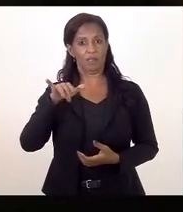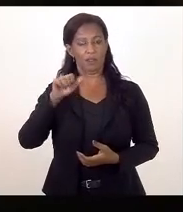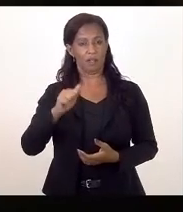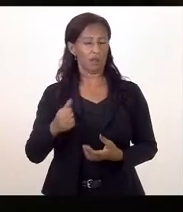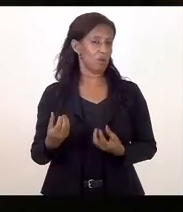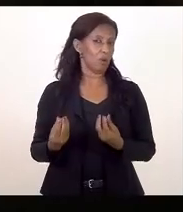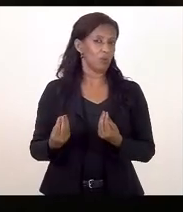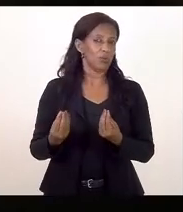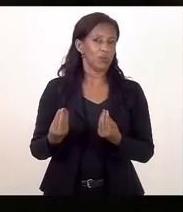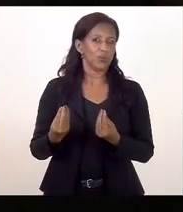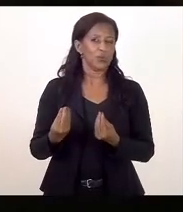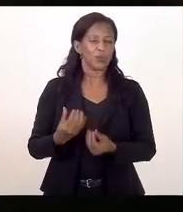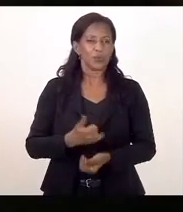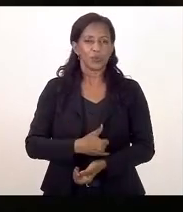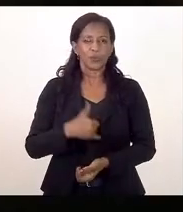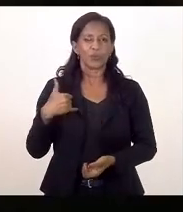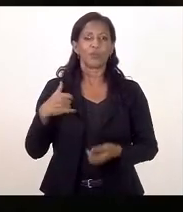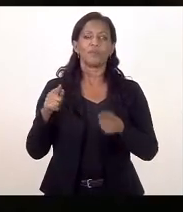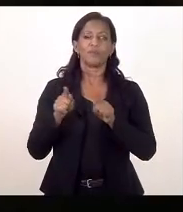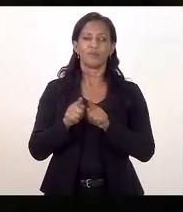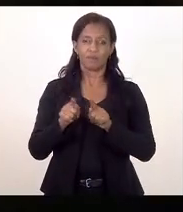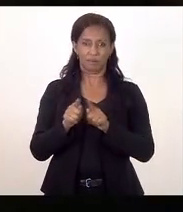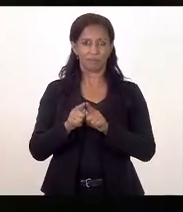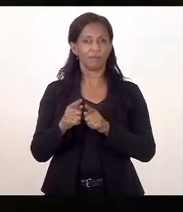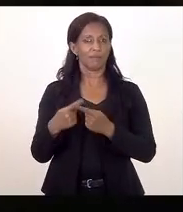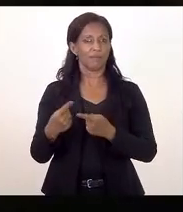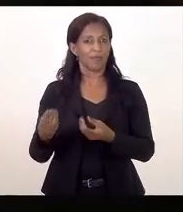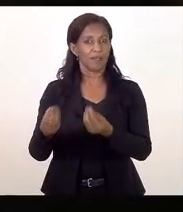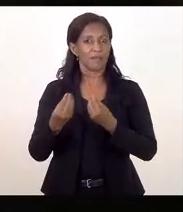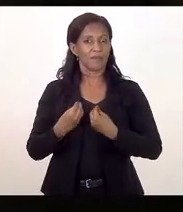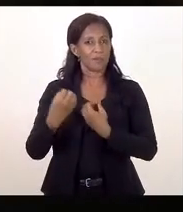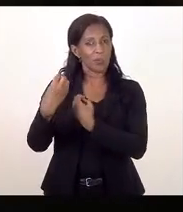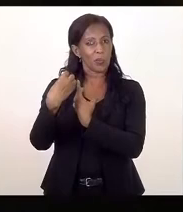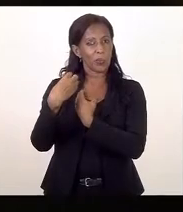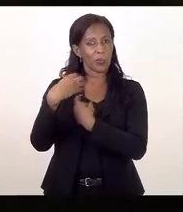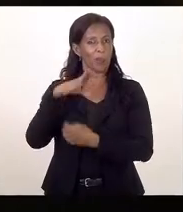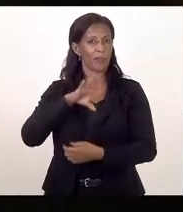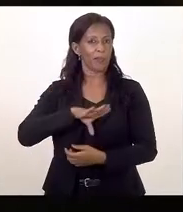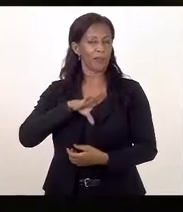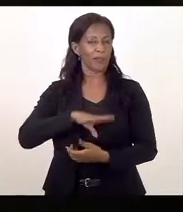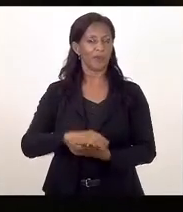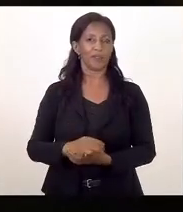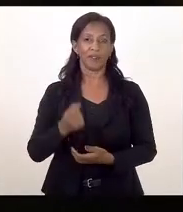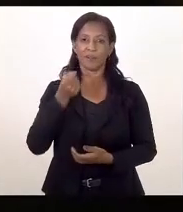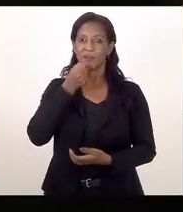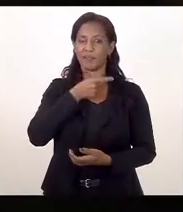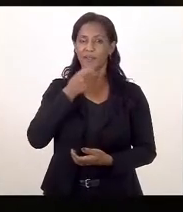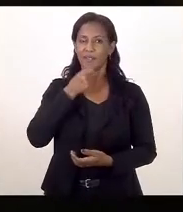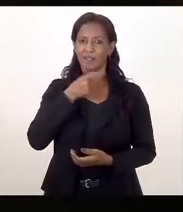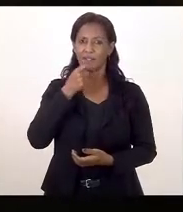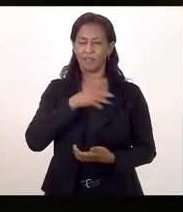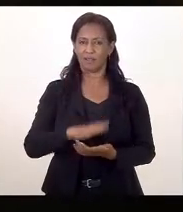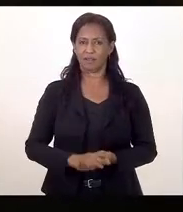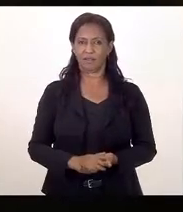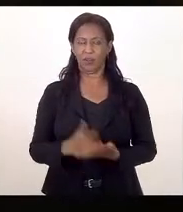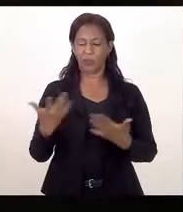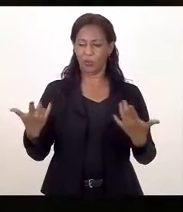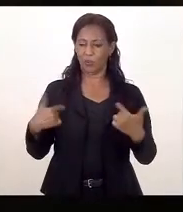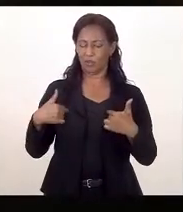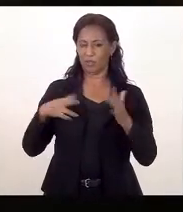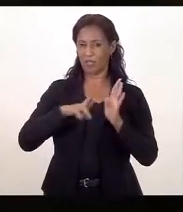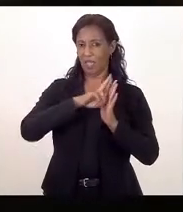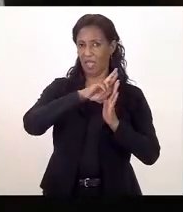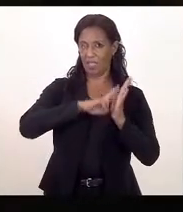muito orgulho também, porque ela me deu aula de português. E era engraçado, quando a gente fazia aula de